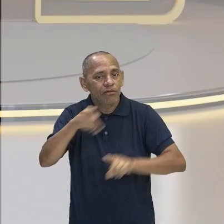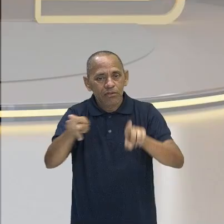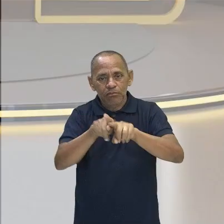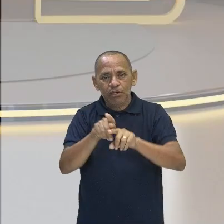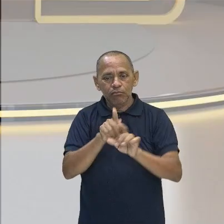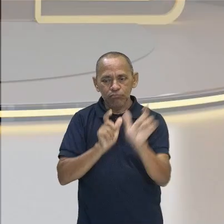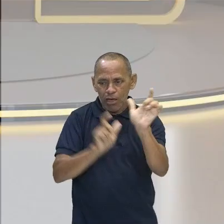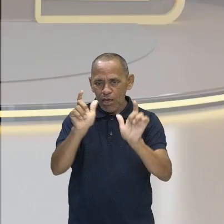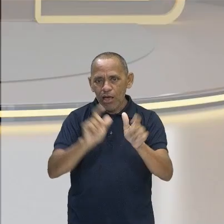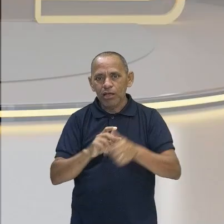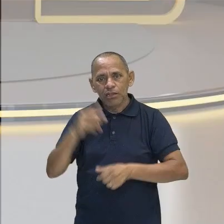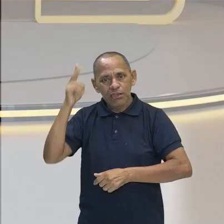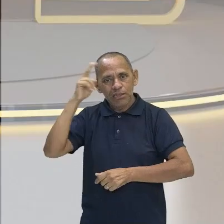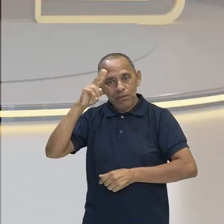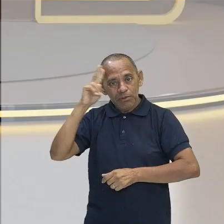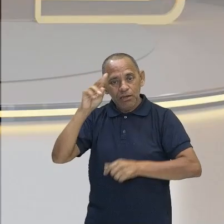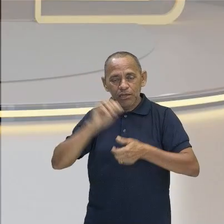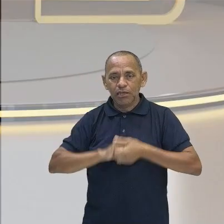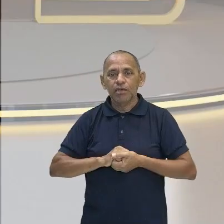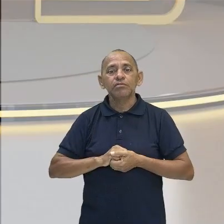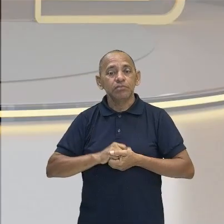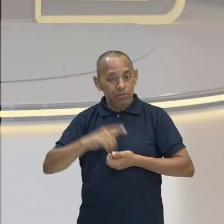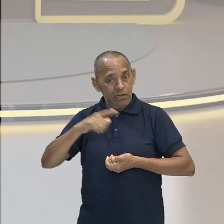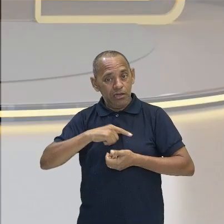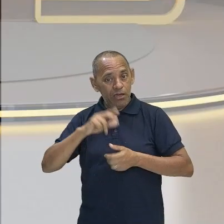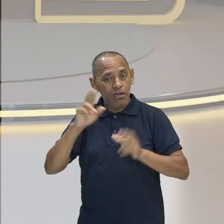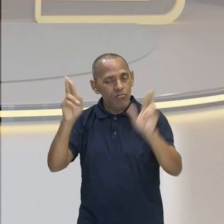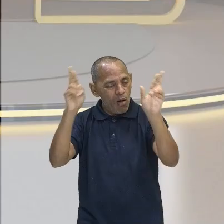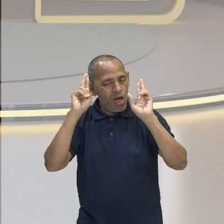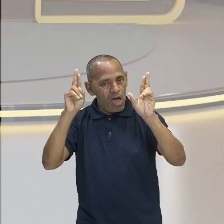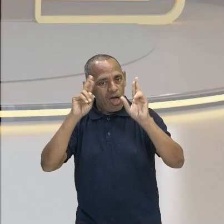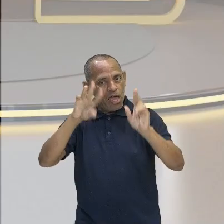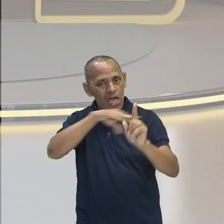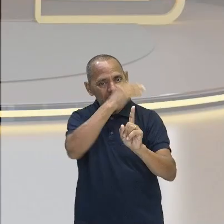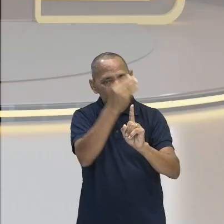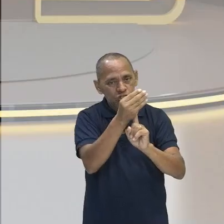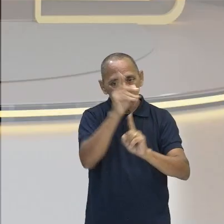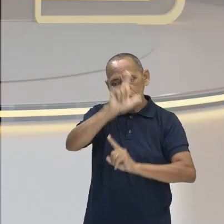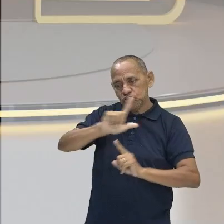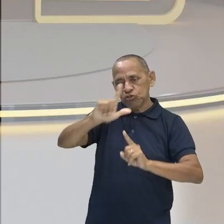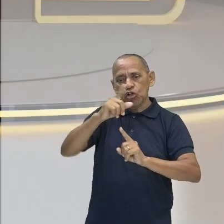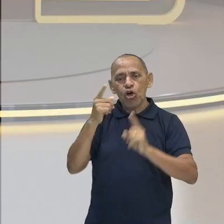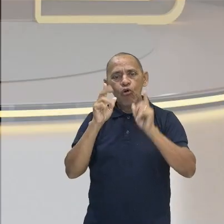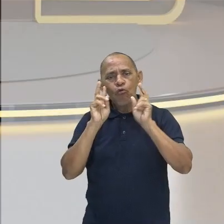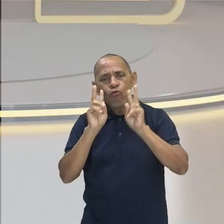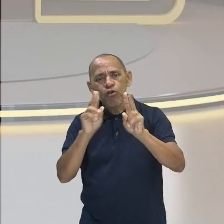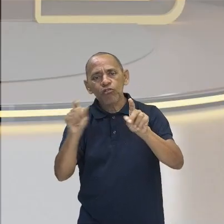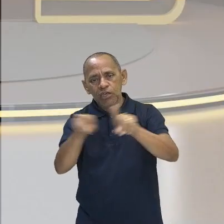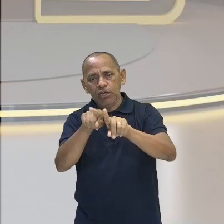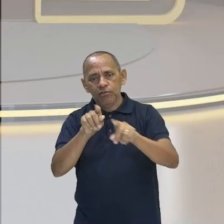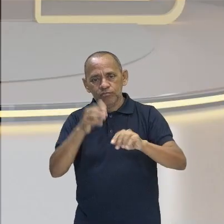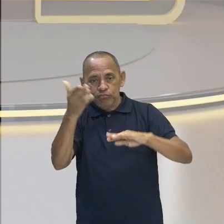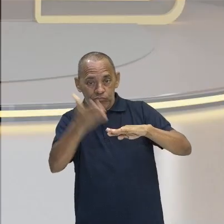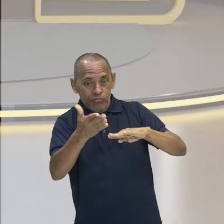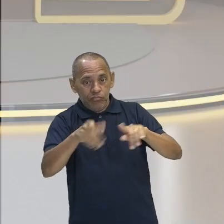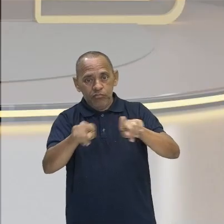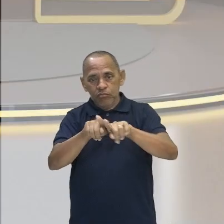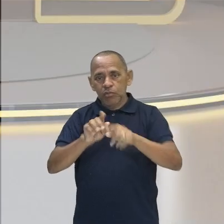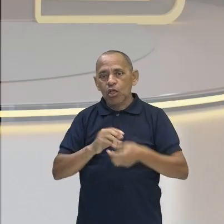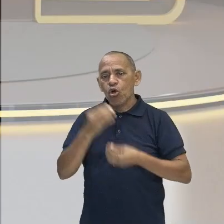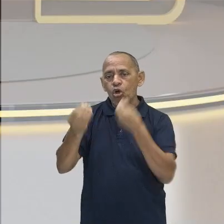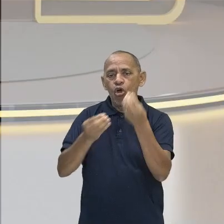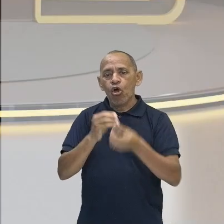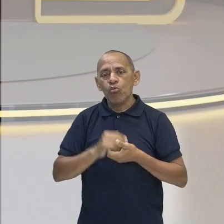que, como manifestação artística da literatura, o que a gente pode observar dentro do modernismo e como que a gente pode